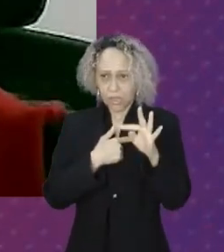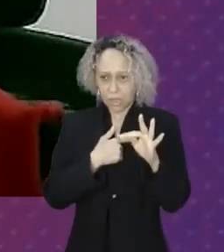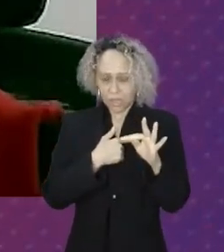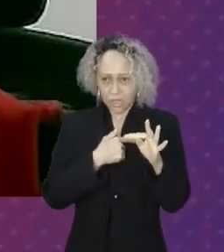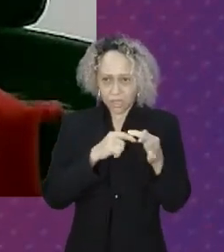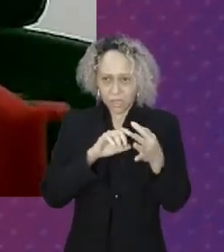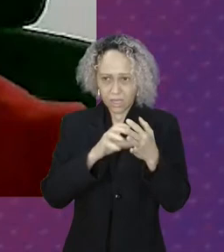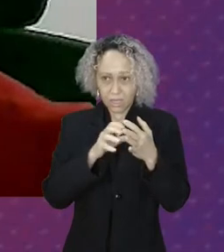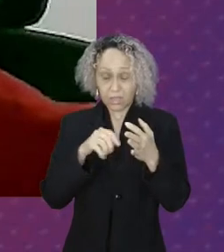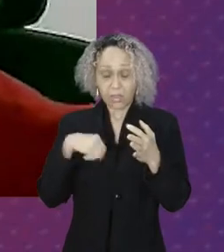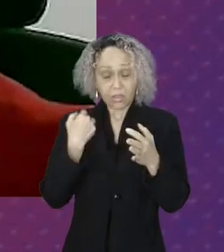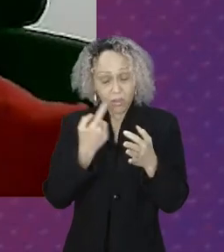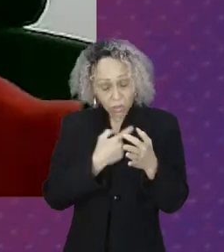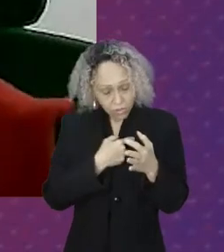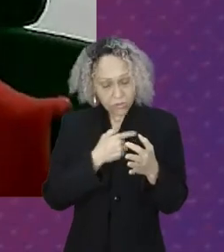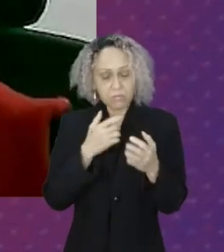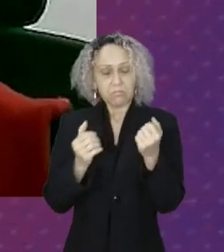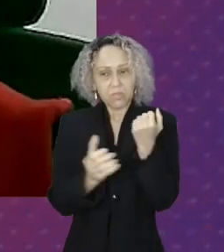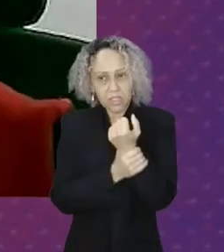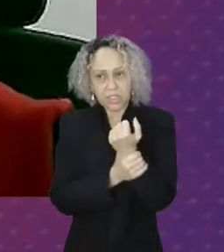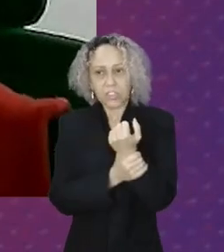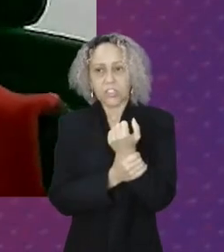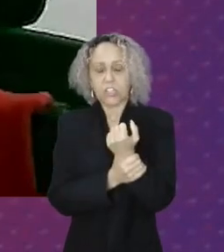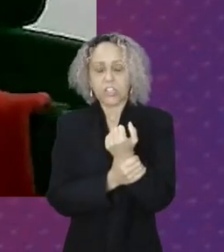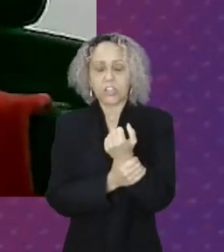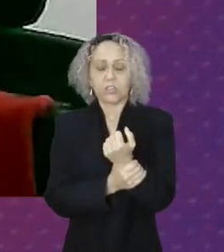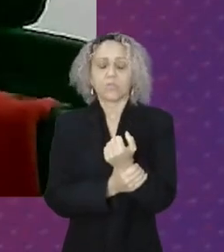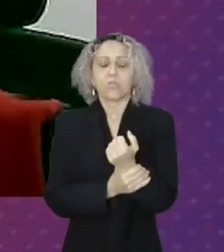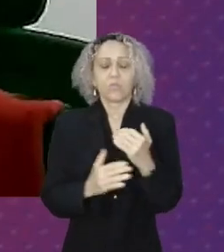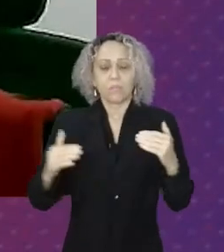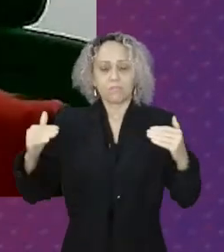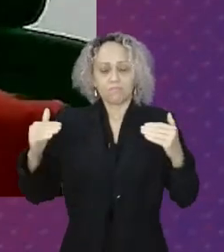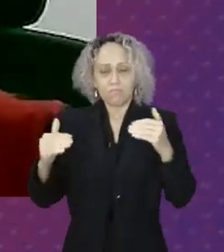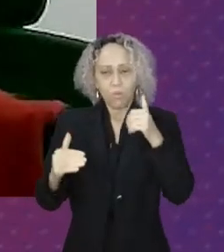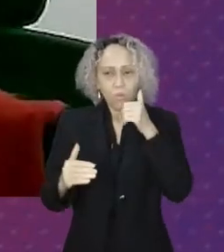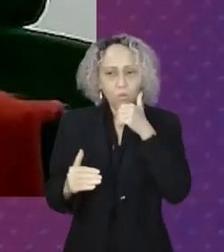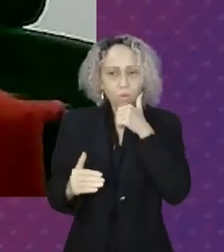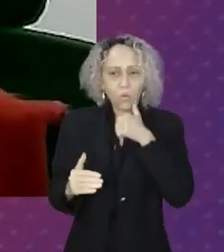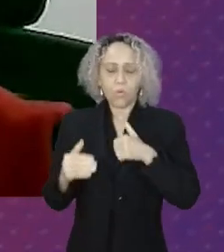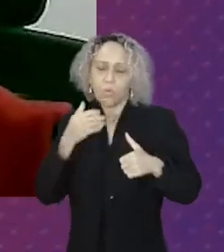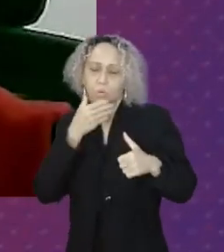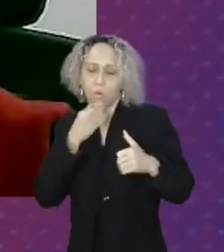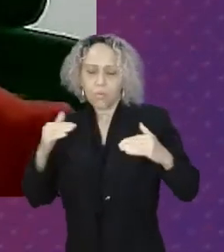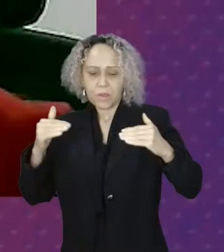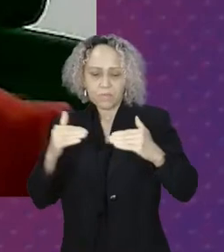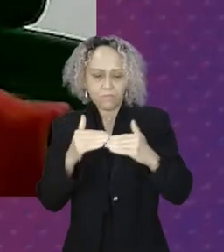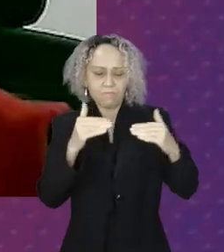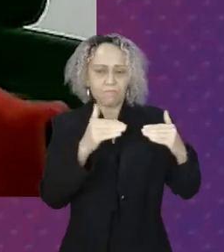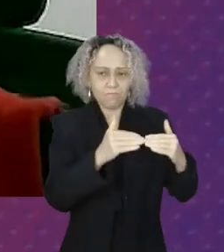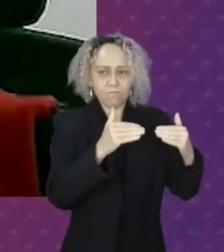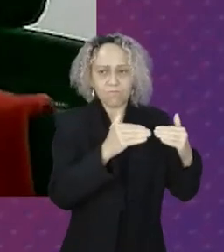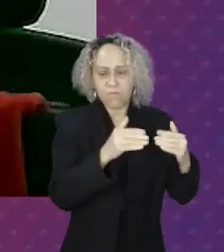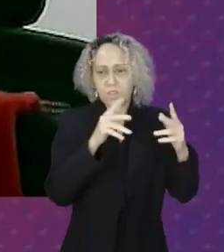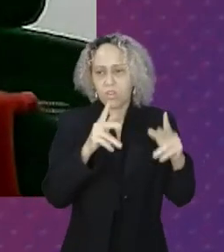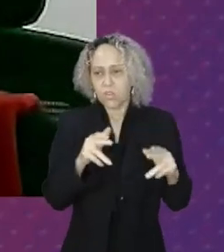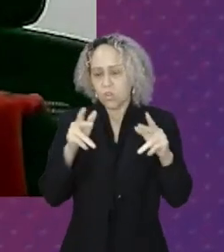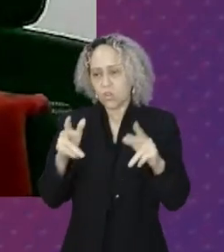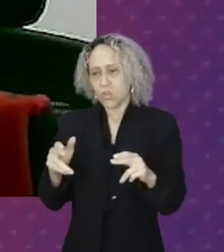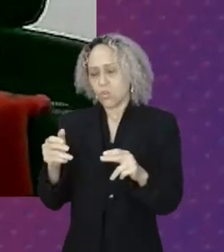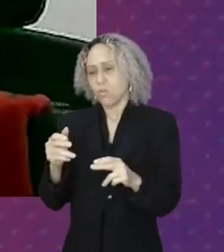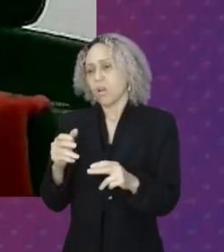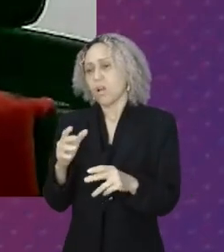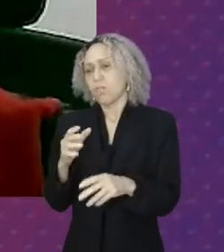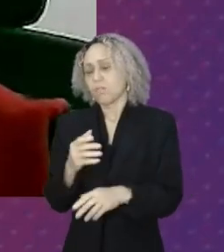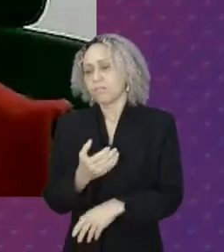instâncias internas do PT. Mas isso não é assim em outros lugares, em outros partidos. E também